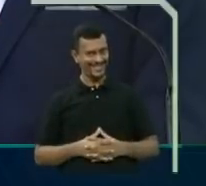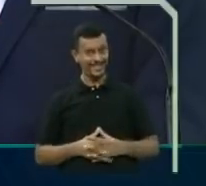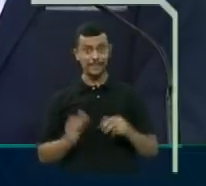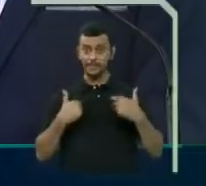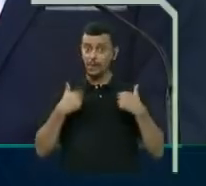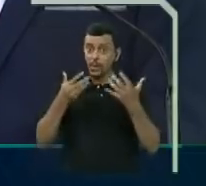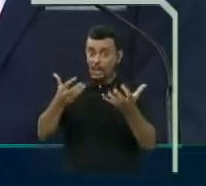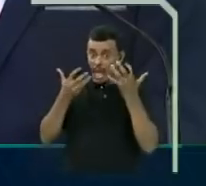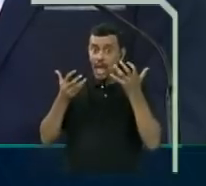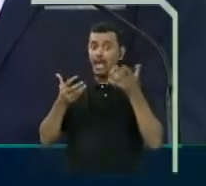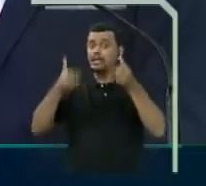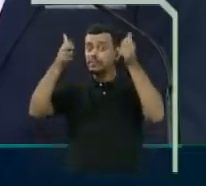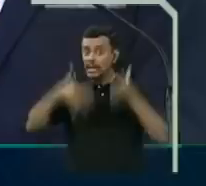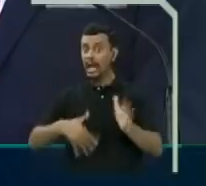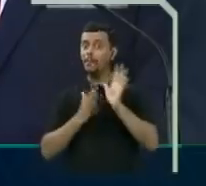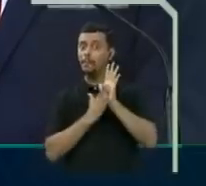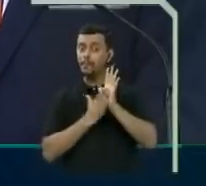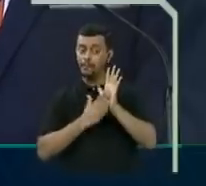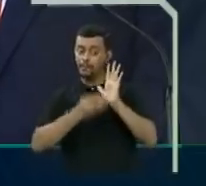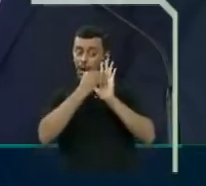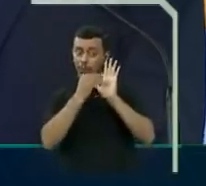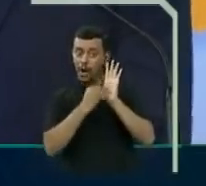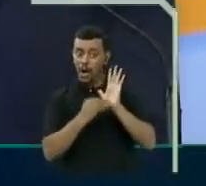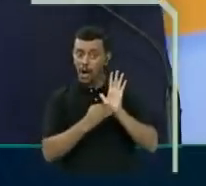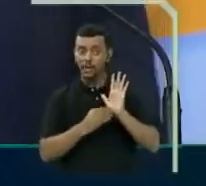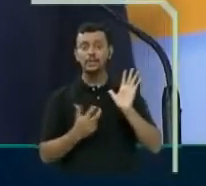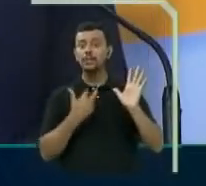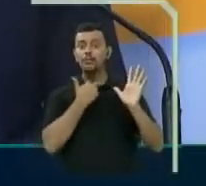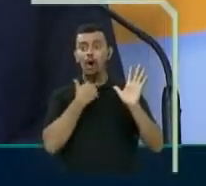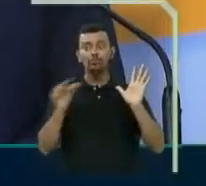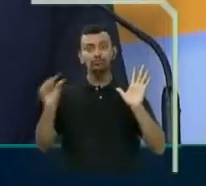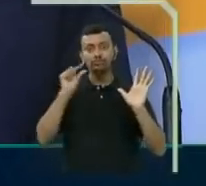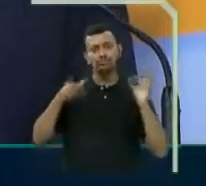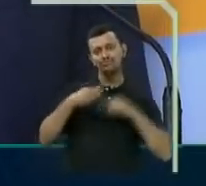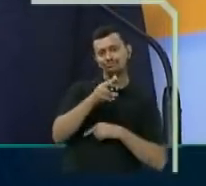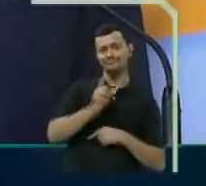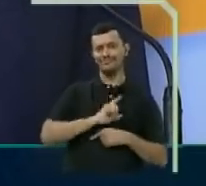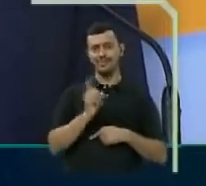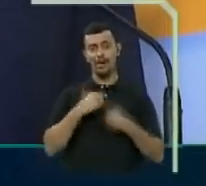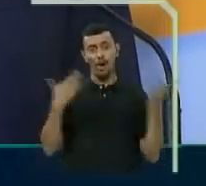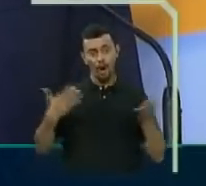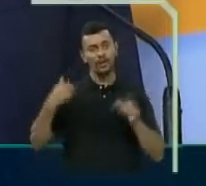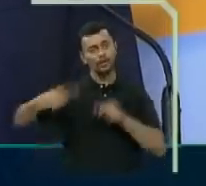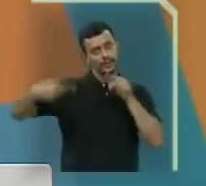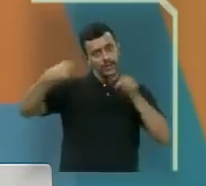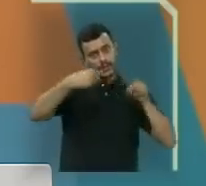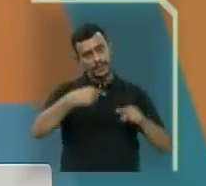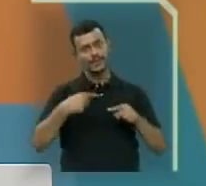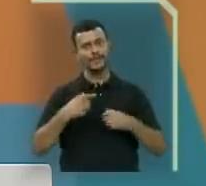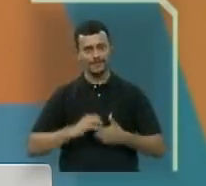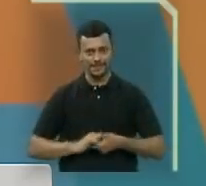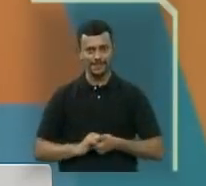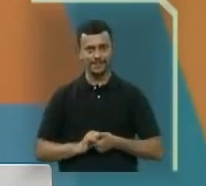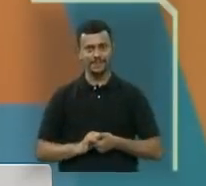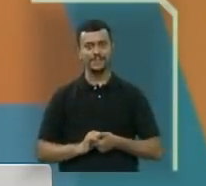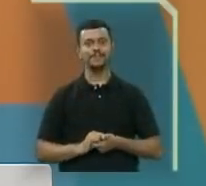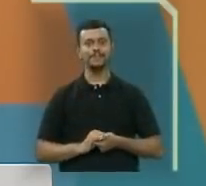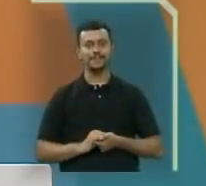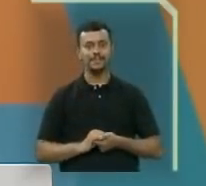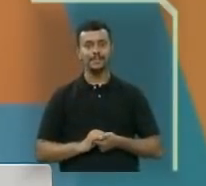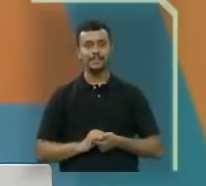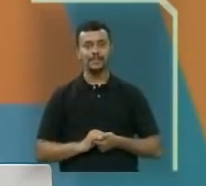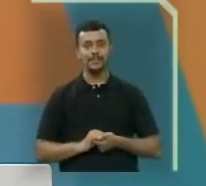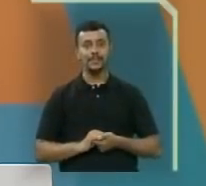falar sobre propostas e não posso ser interrompido. E falaremos ao longo do nosso debate de mais propostas. Muito bem. Agora